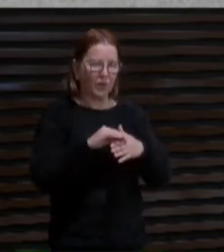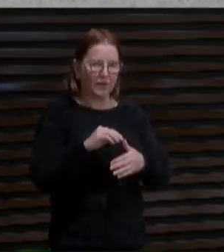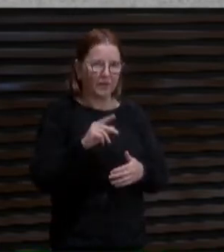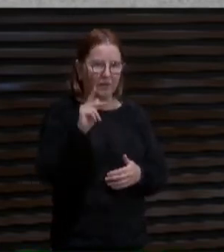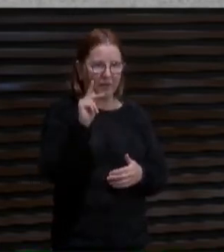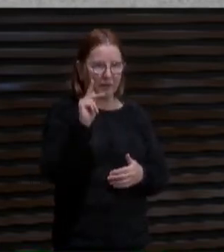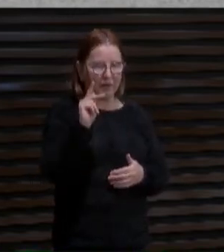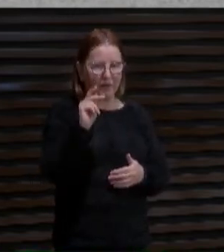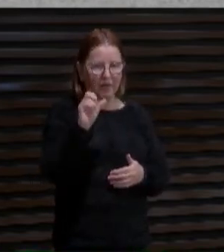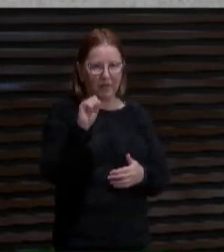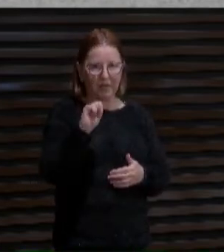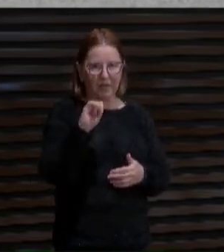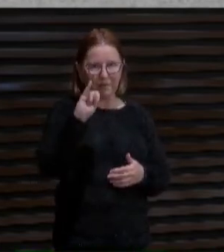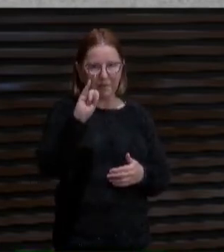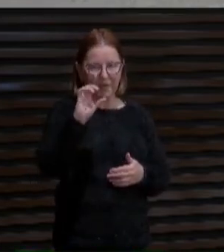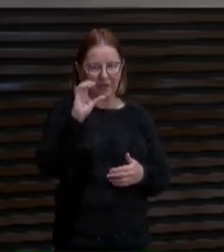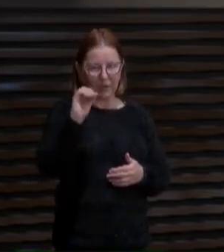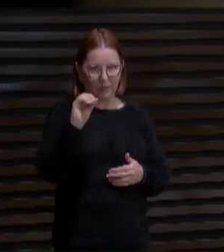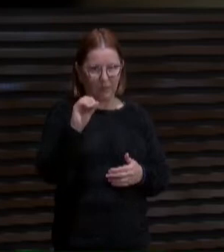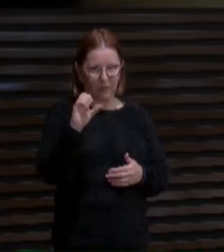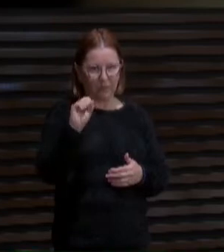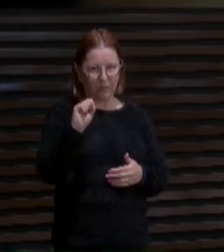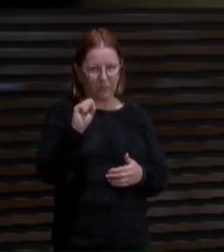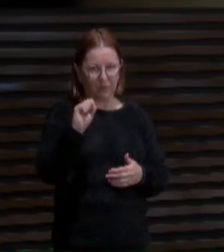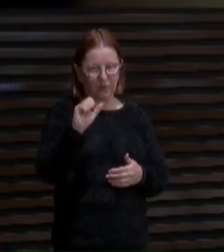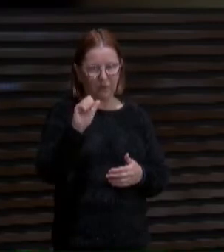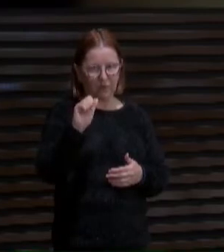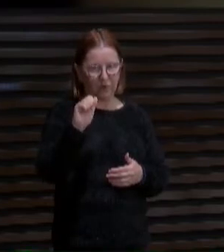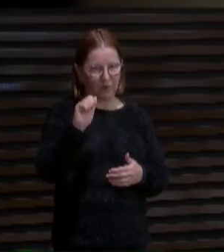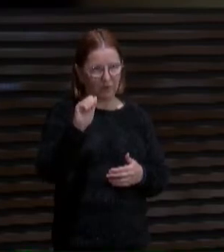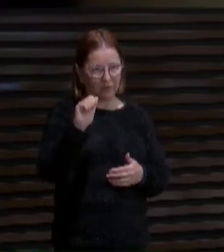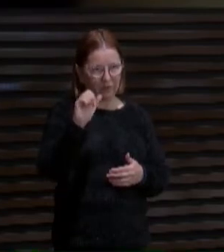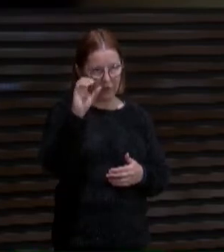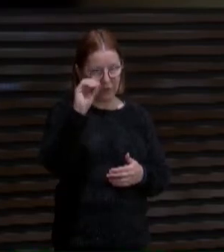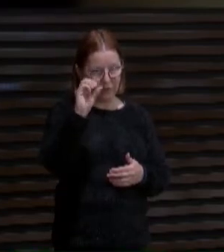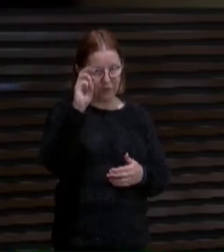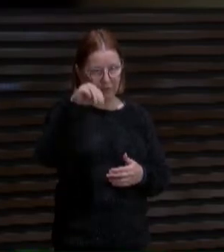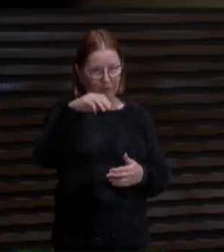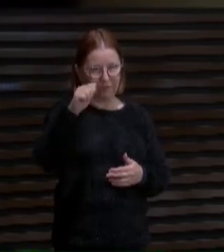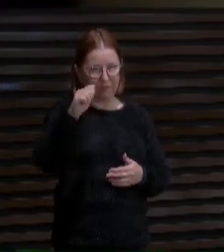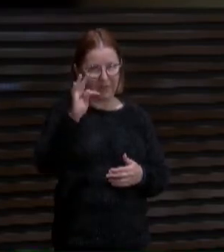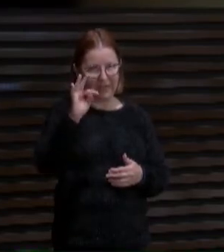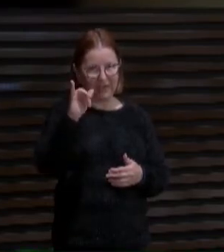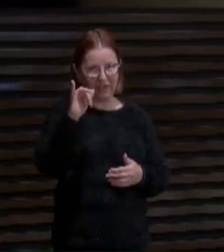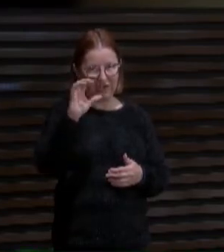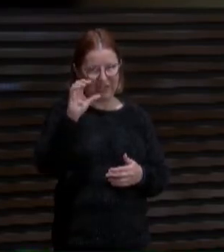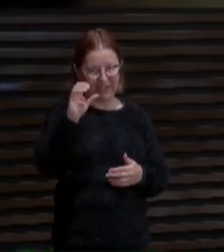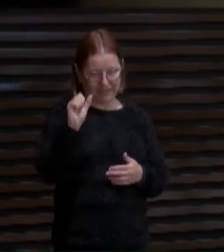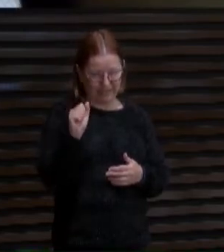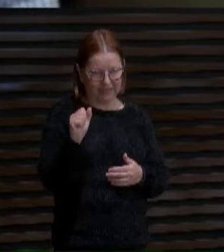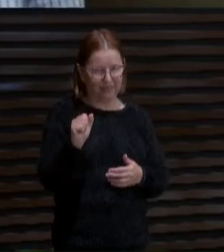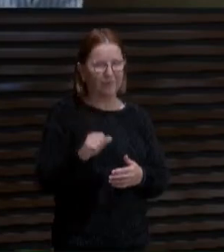eu tava conversando quinta-feira com Doutor aqui na Açofer e ele